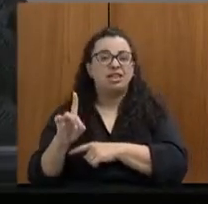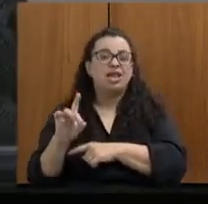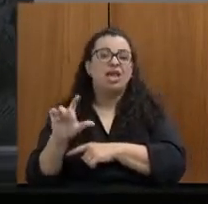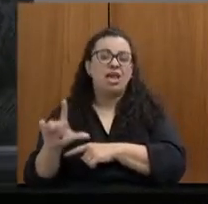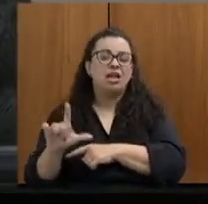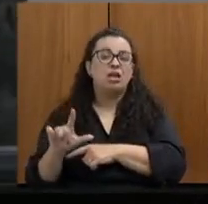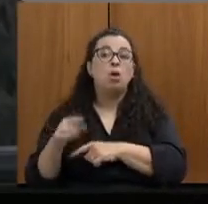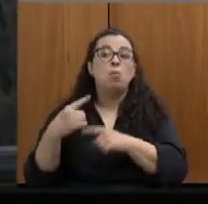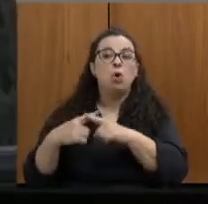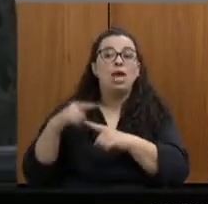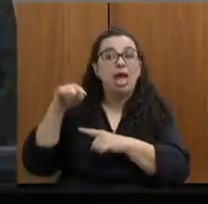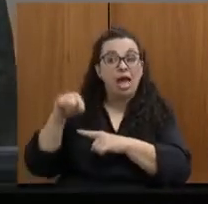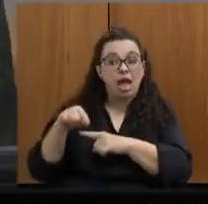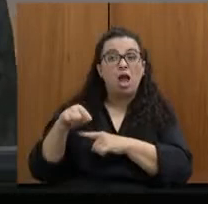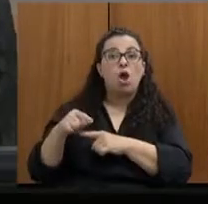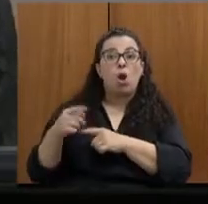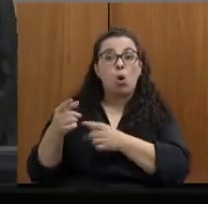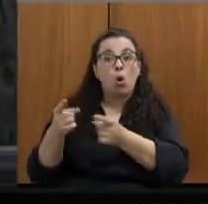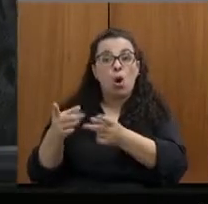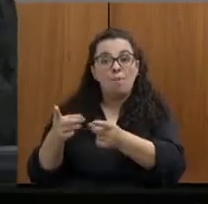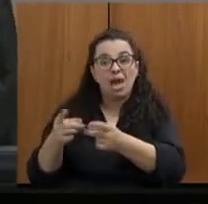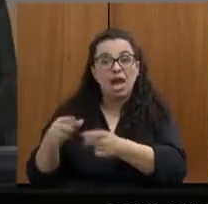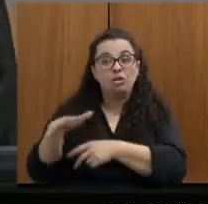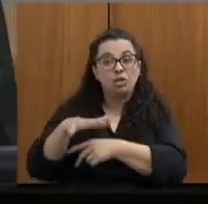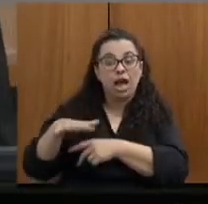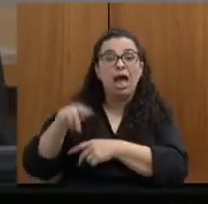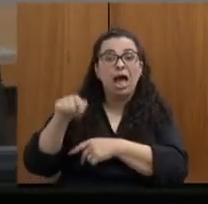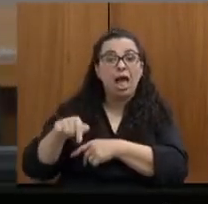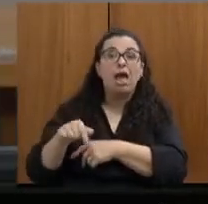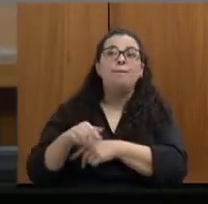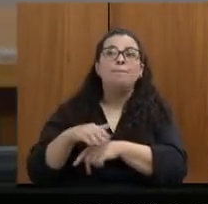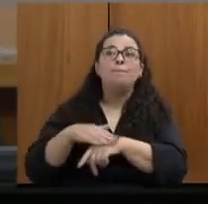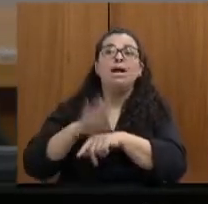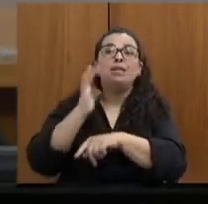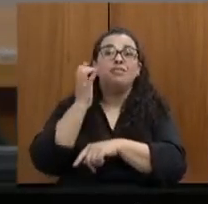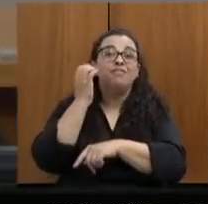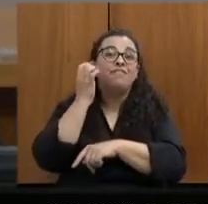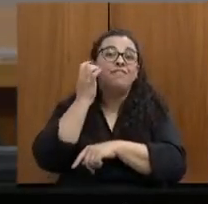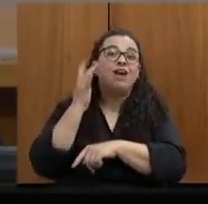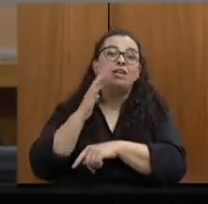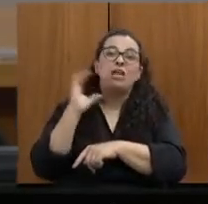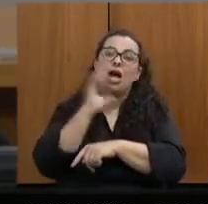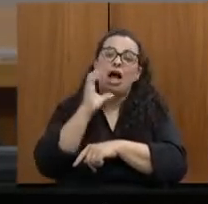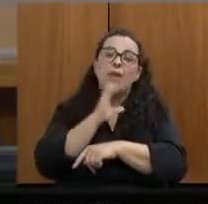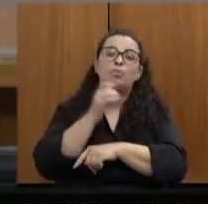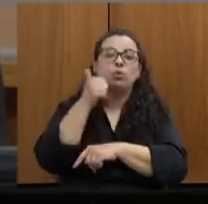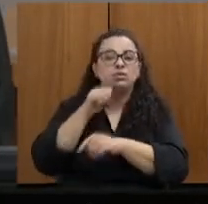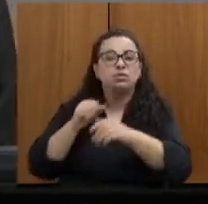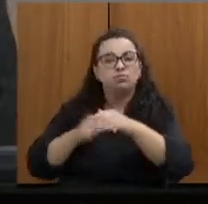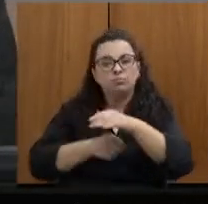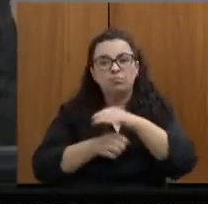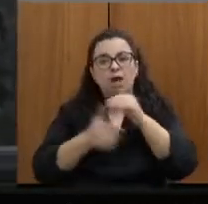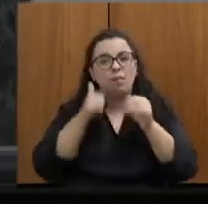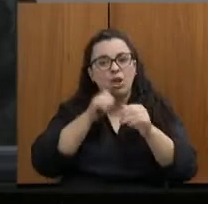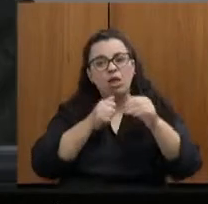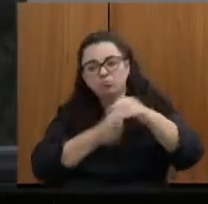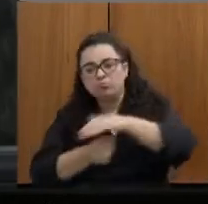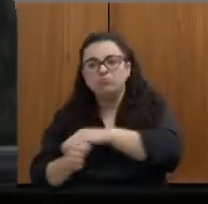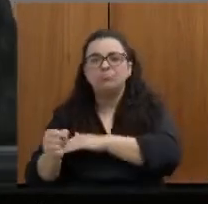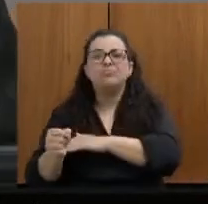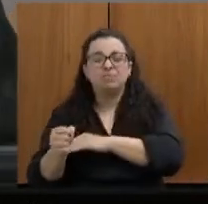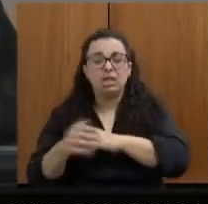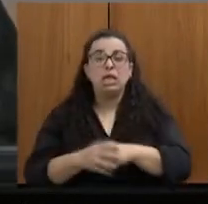é a ocupação mais fácil da gente colocar essas mulheres mais rapidamente. Mas, mesmo no comércio, a gente